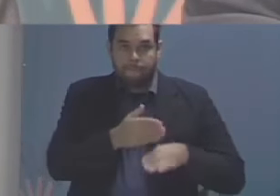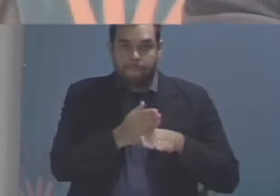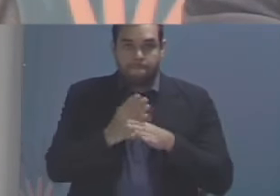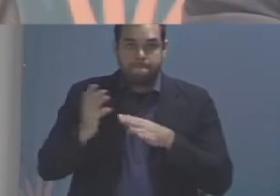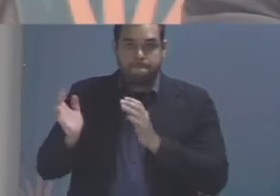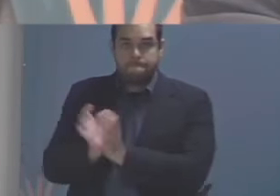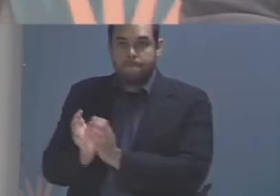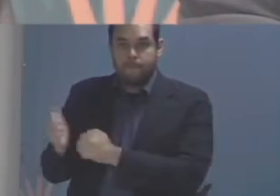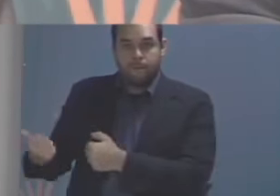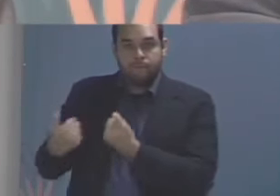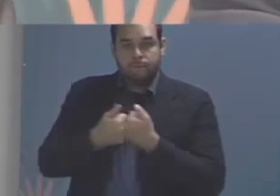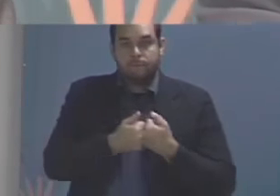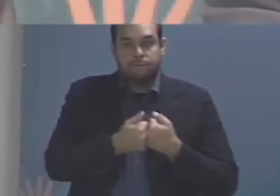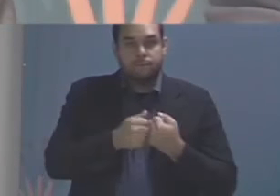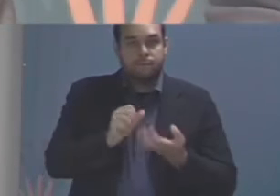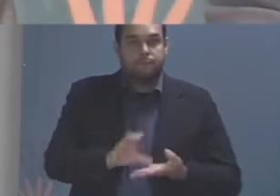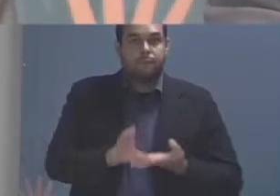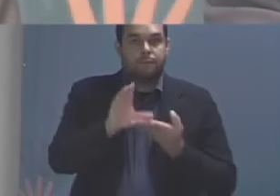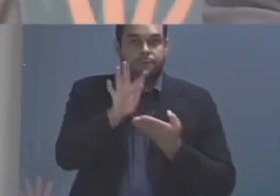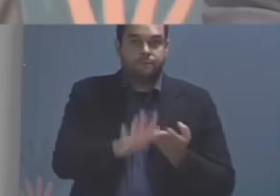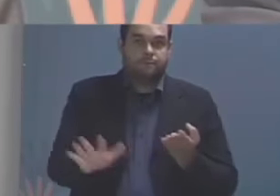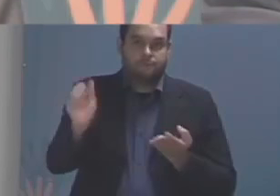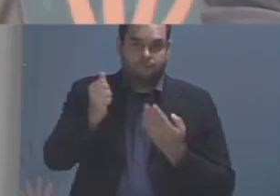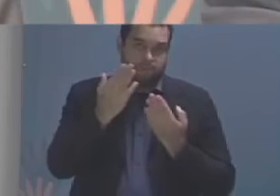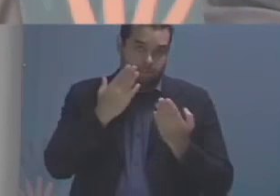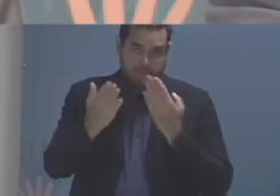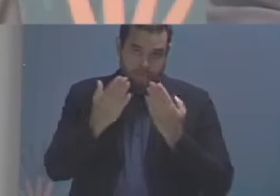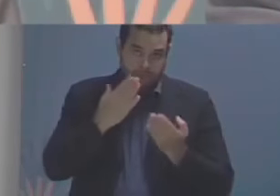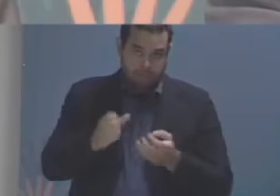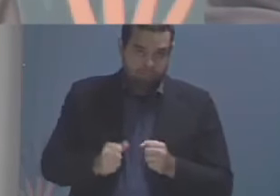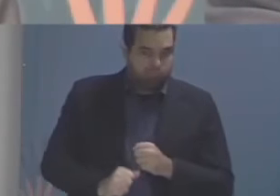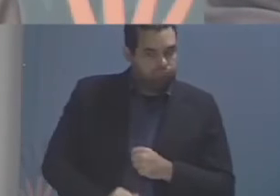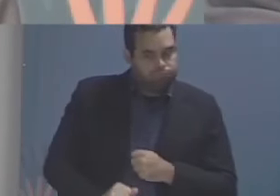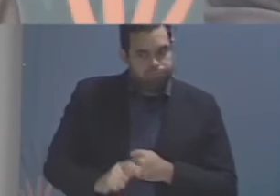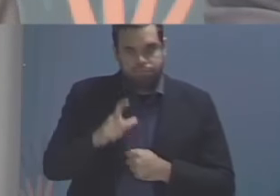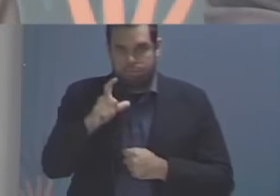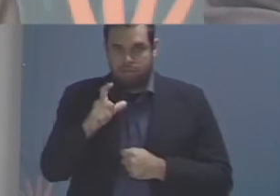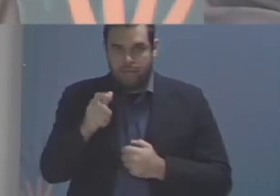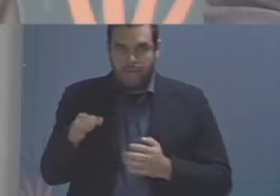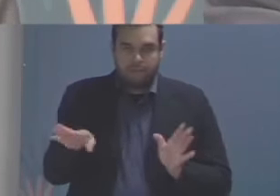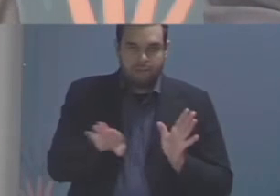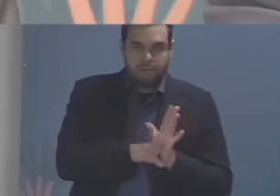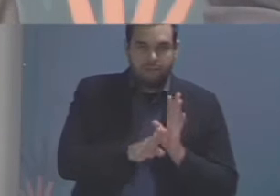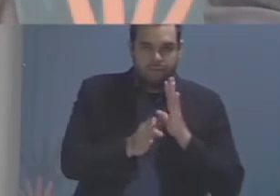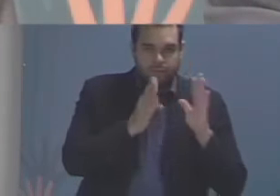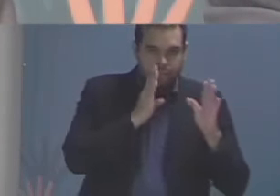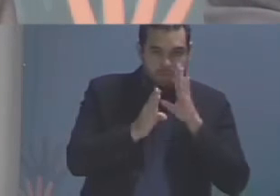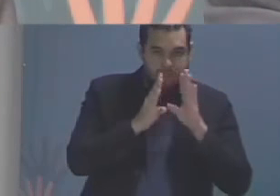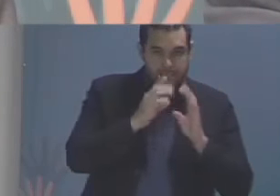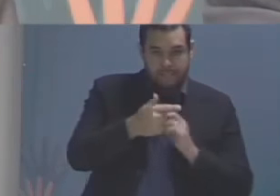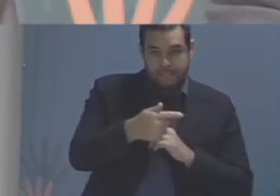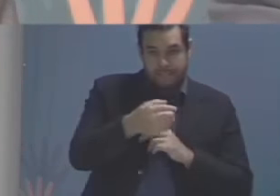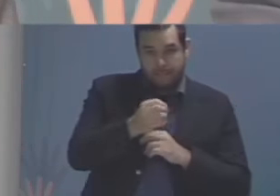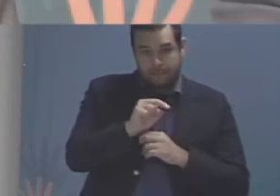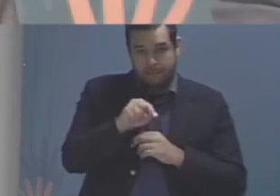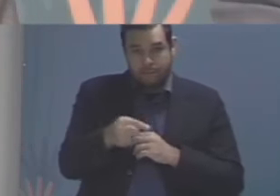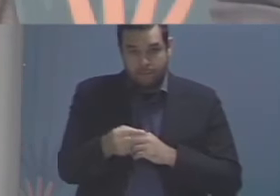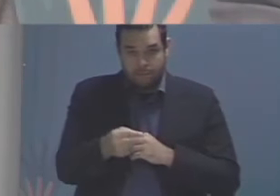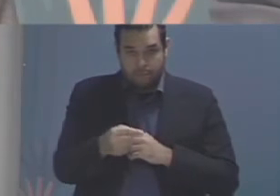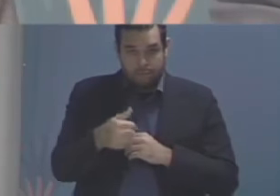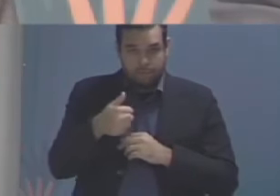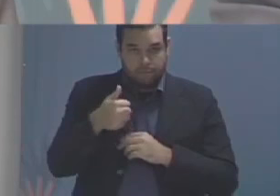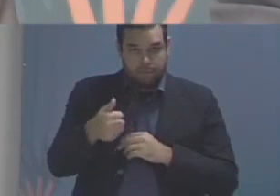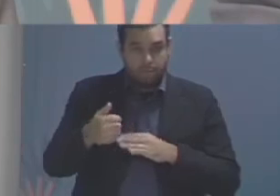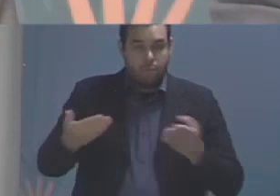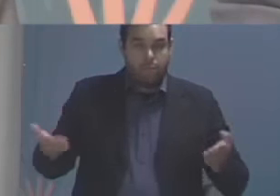categoria junto ao Conselho Federal de Psicologia aumentou muito. O Facebook, quando nós chegamos aqui na gestão, ele tinha 70 mil curtidas, hoje ele tem mais